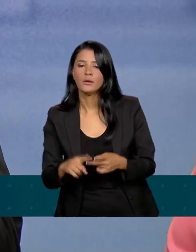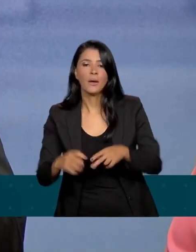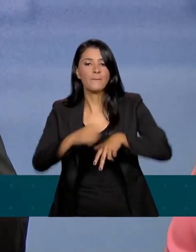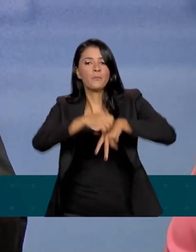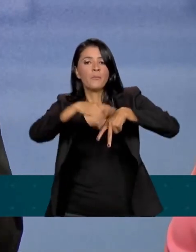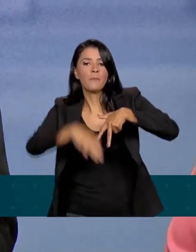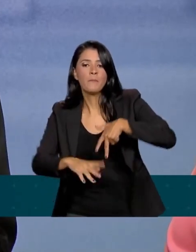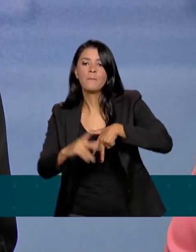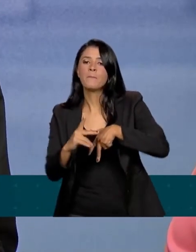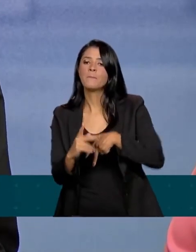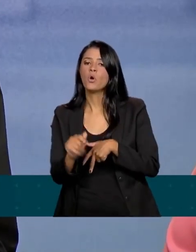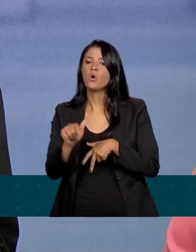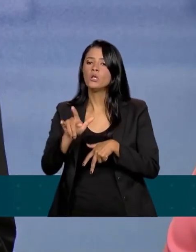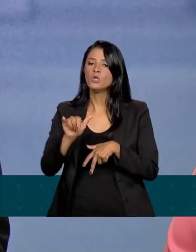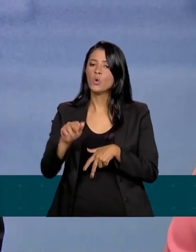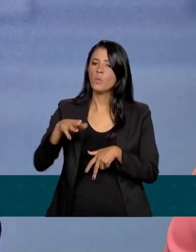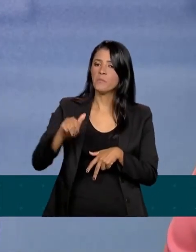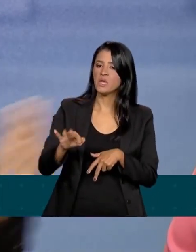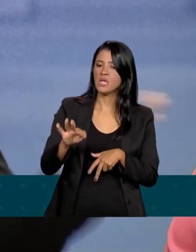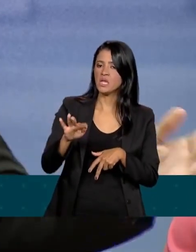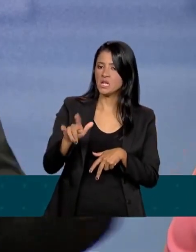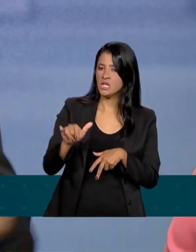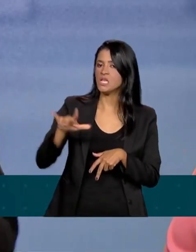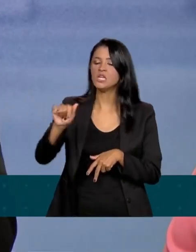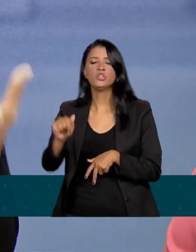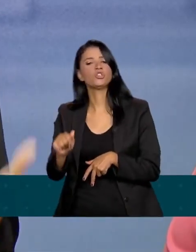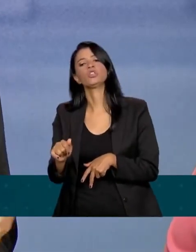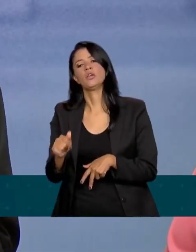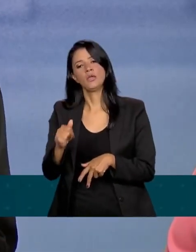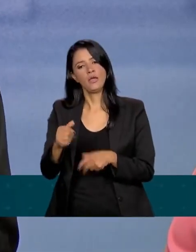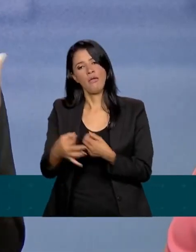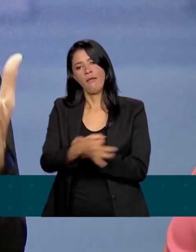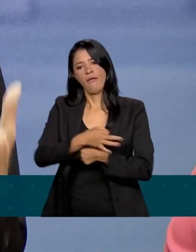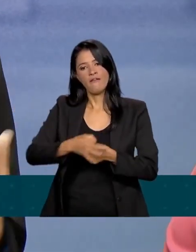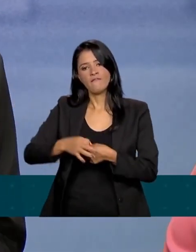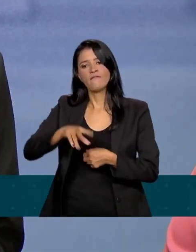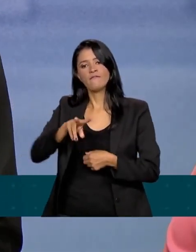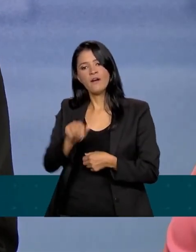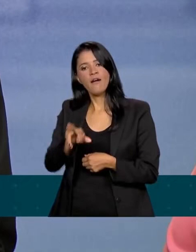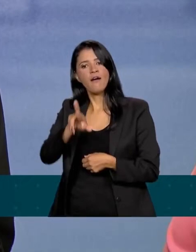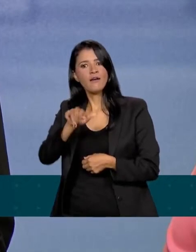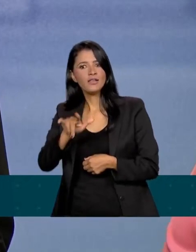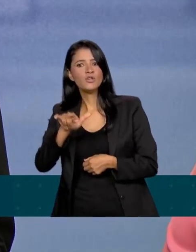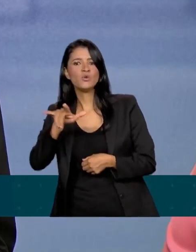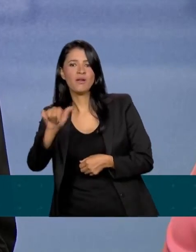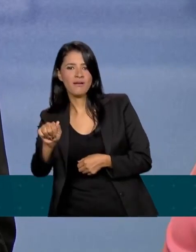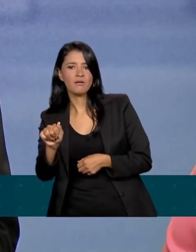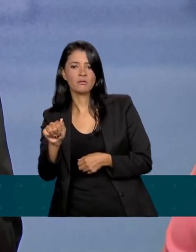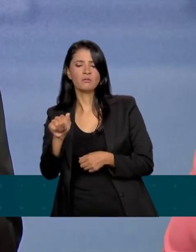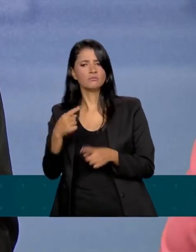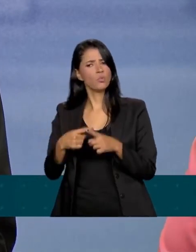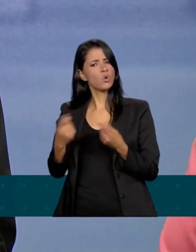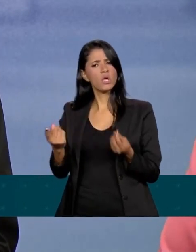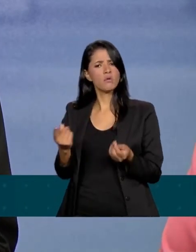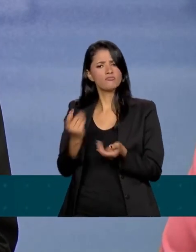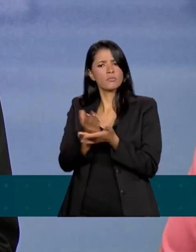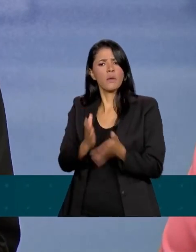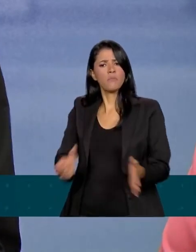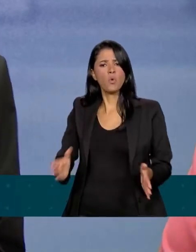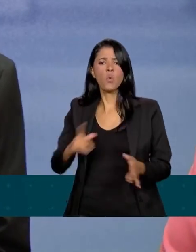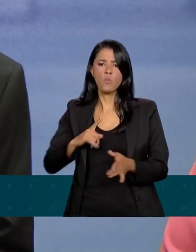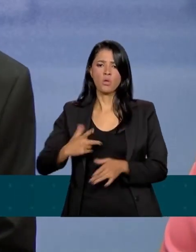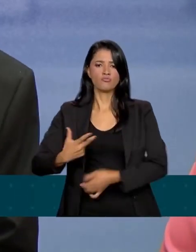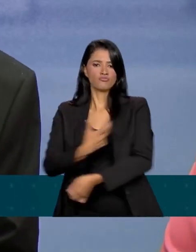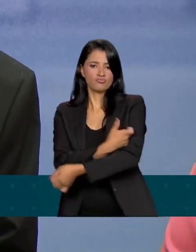como, enfim, as doenças que foram... Varíola, as doenças que a gente eliminou foi porque temos vacina e temos cobertura